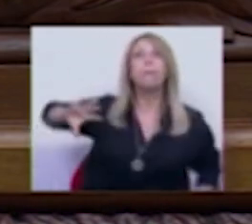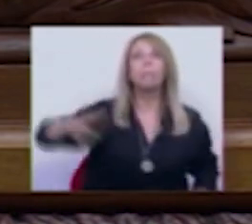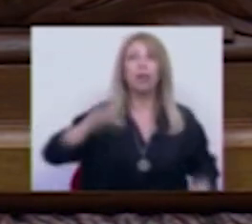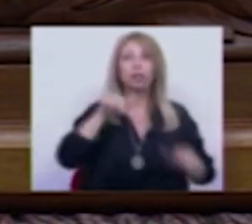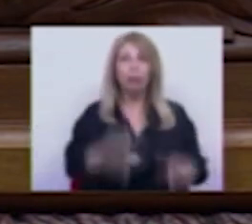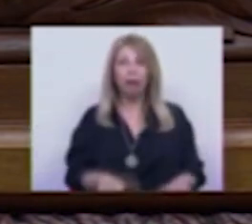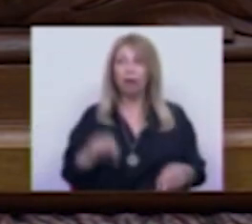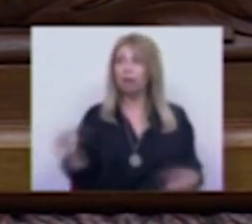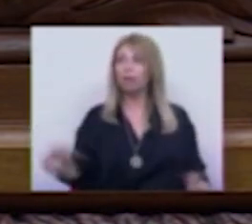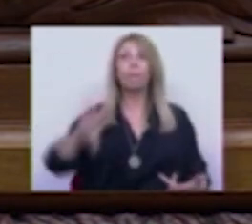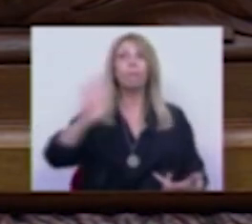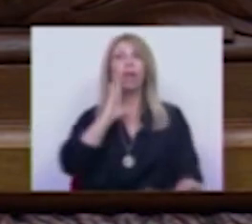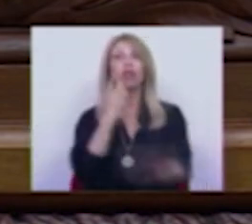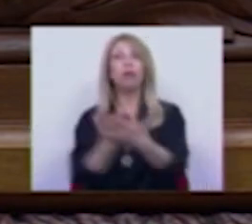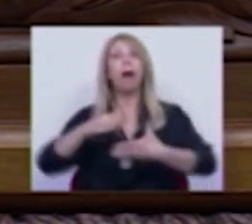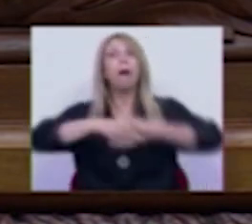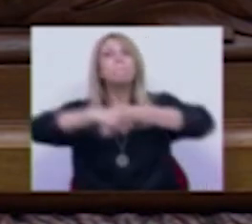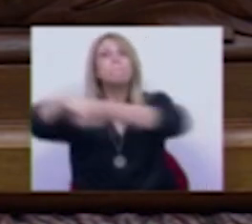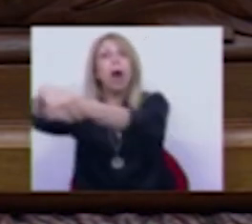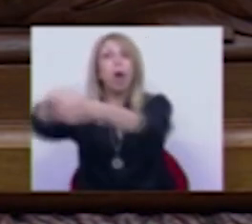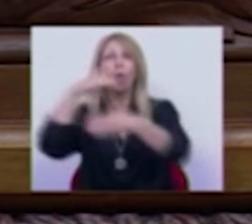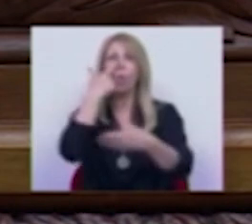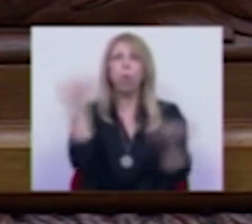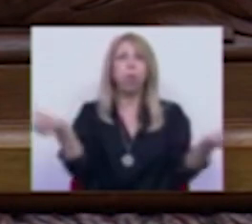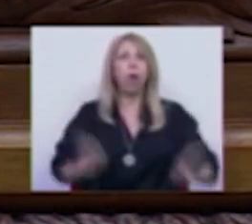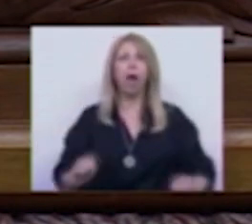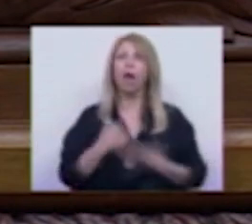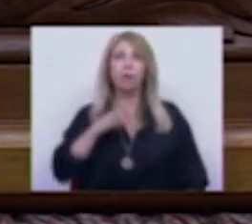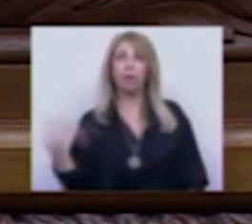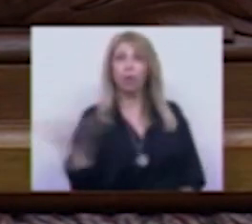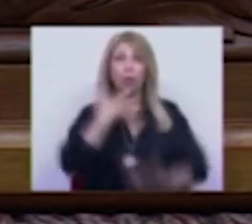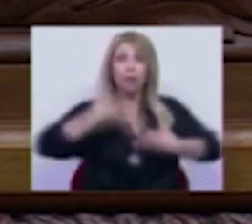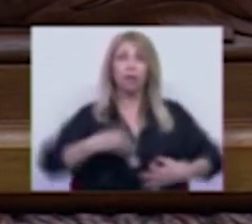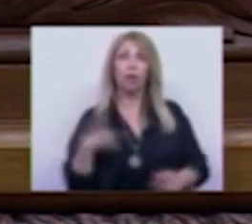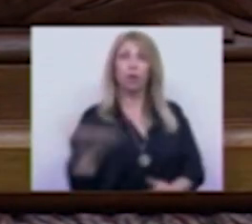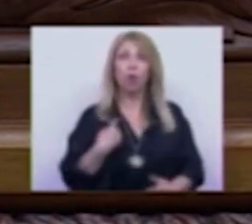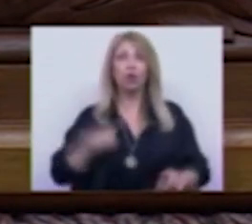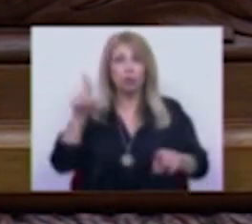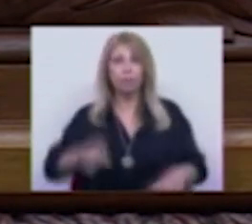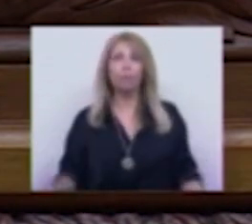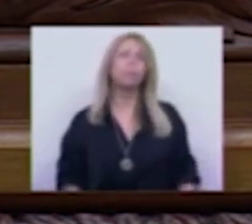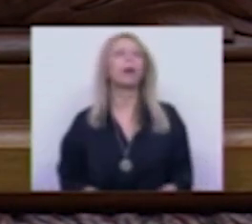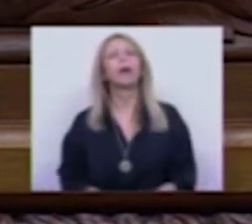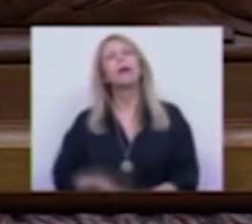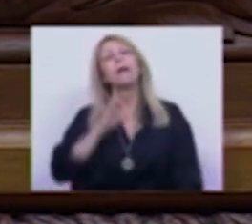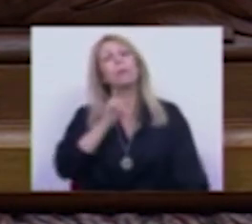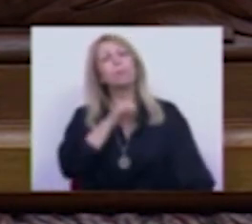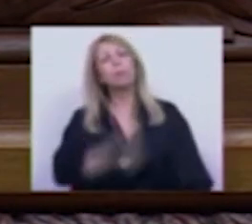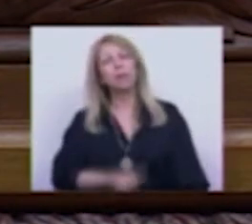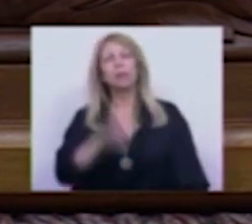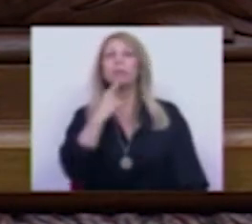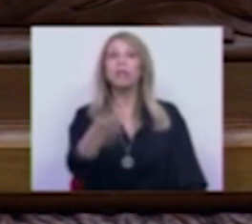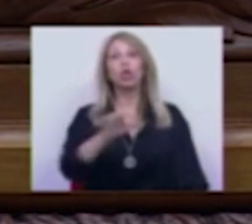a mão e que devia ter-lhes dado a mão. Esse país que nós já não temos. E por isso permita-me dirigir-se, Sr. Presidente da República,